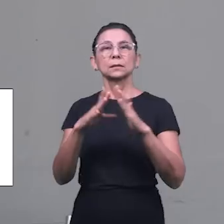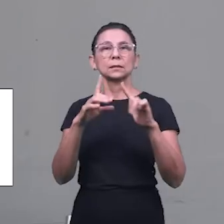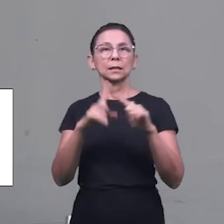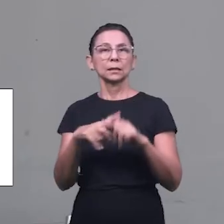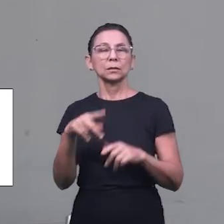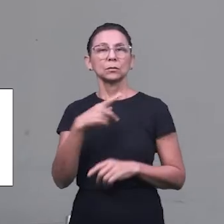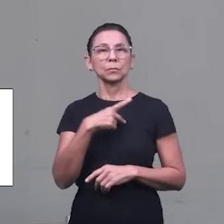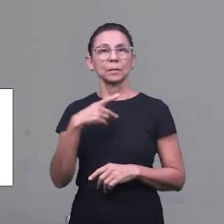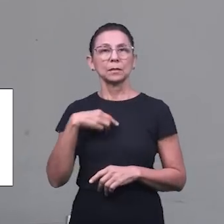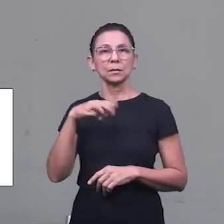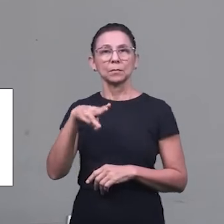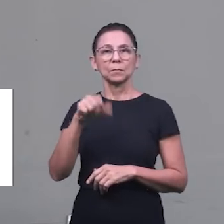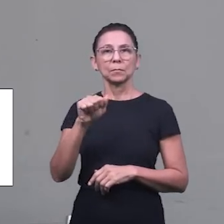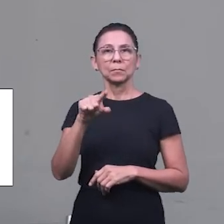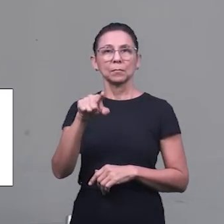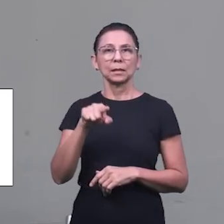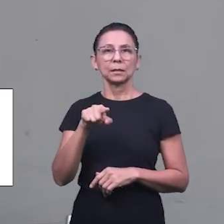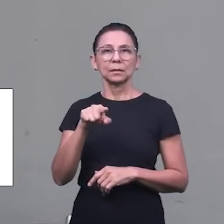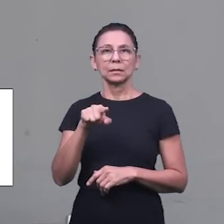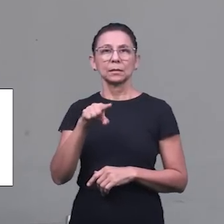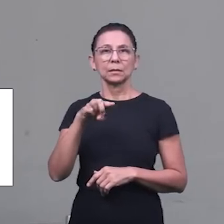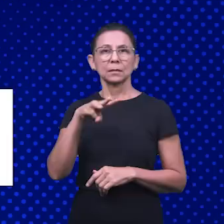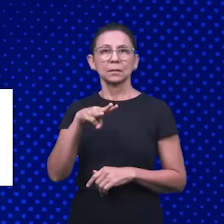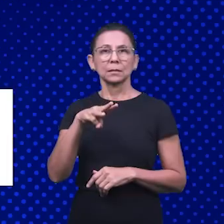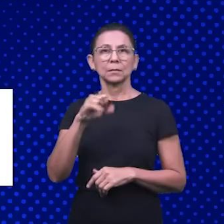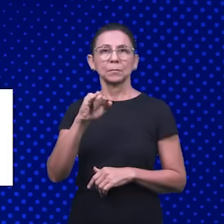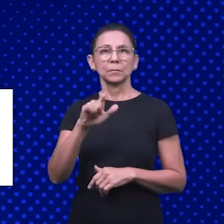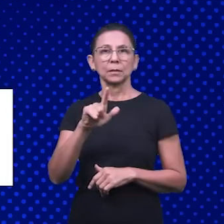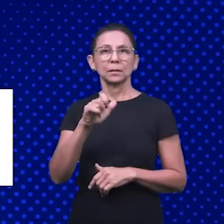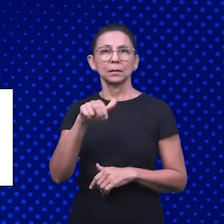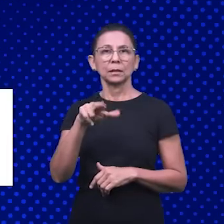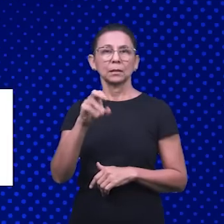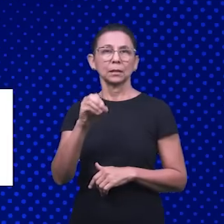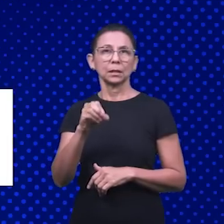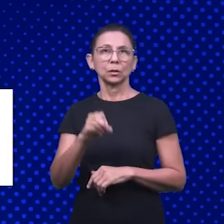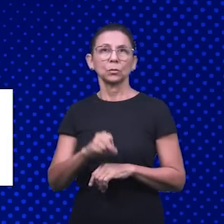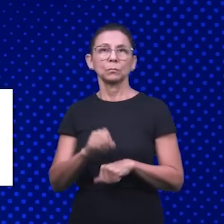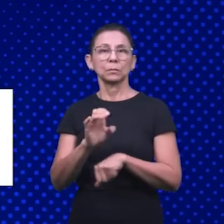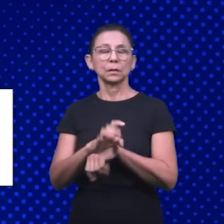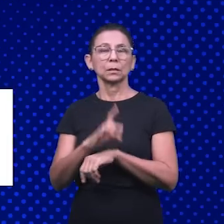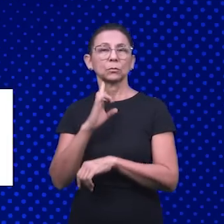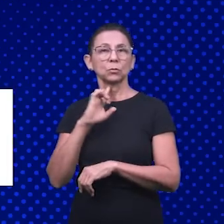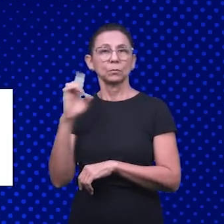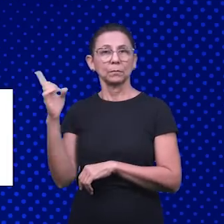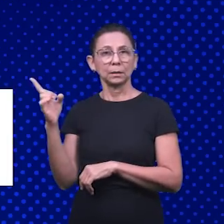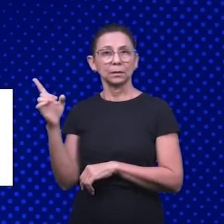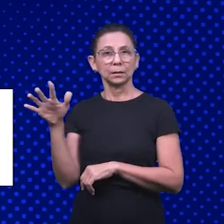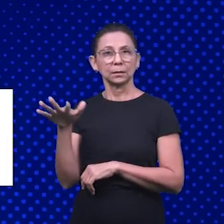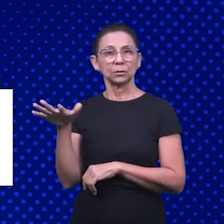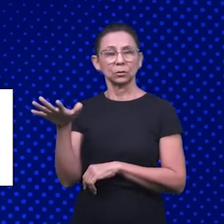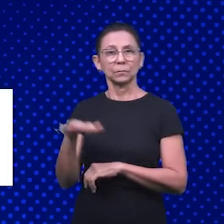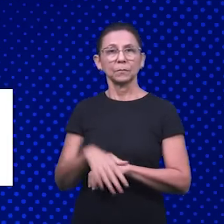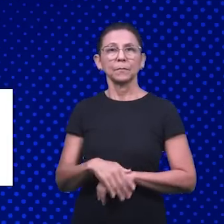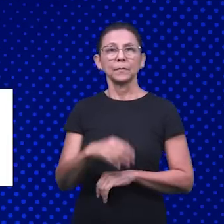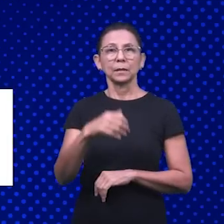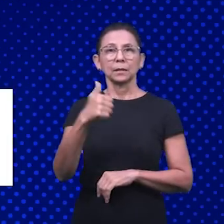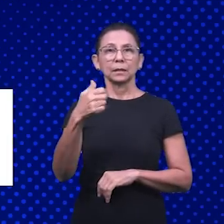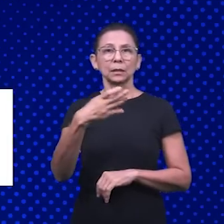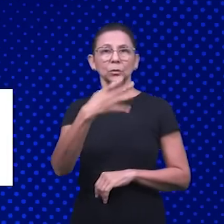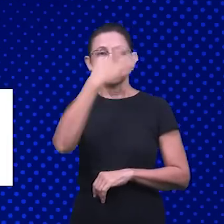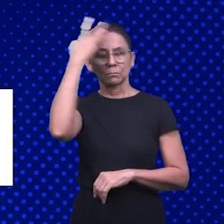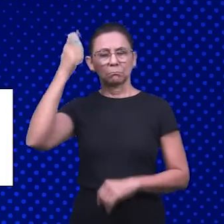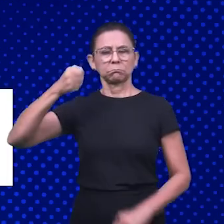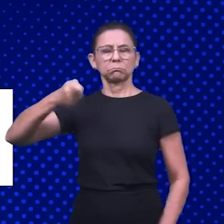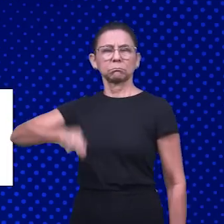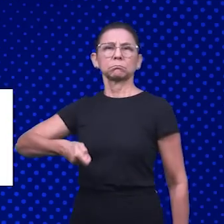do pastor Maximiliano, aqui em Minas Gerais. Aqui na cidade de Mendes Pimentel, onde foram recebidas 14